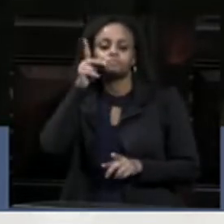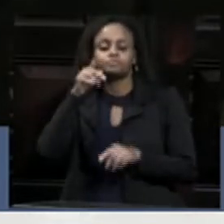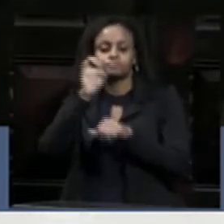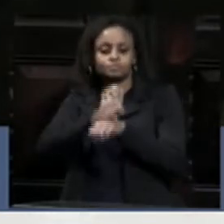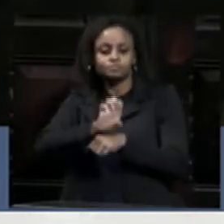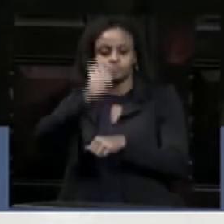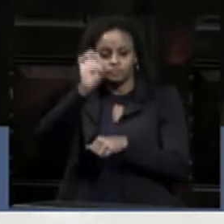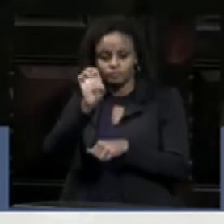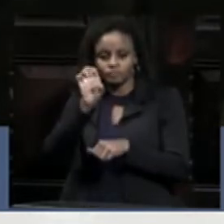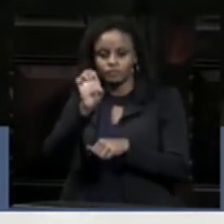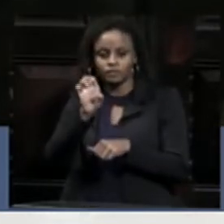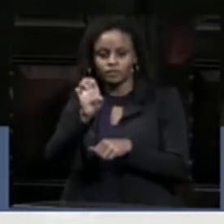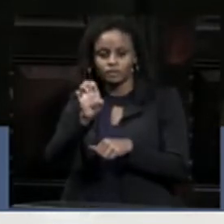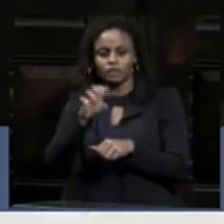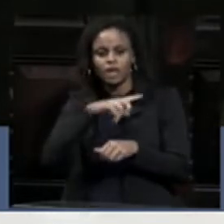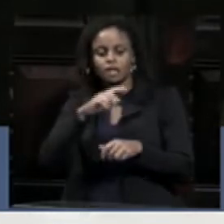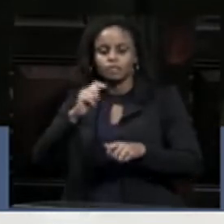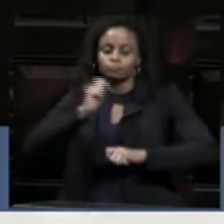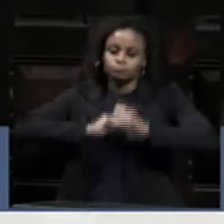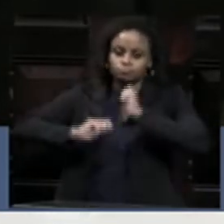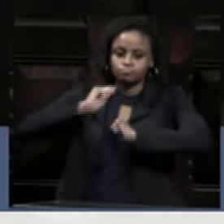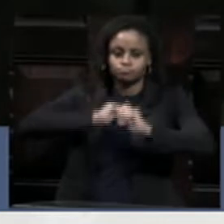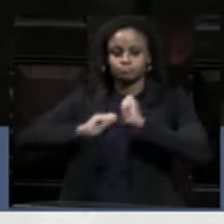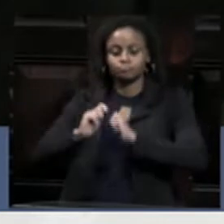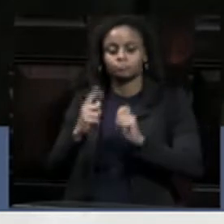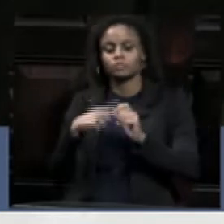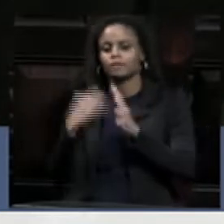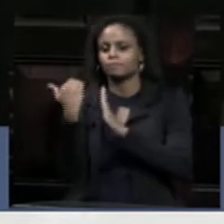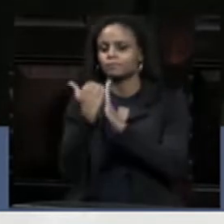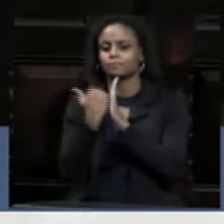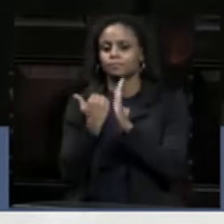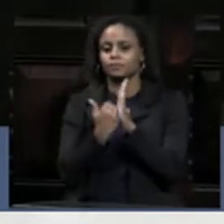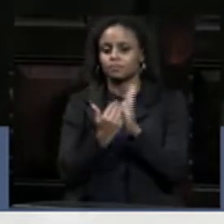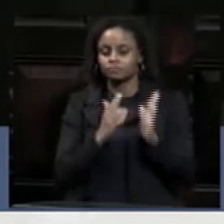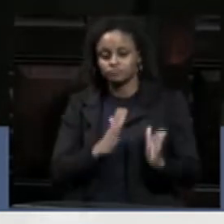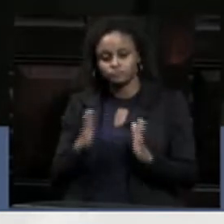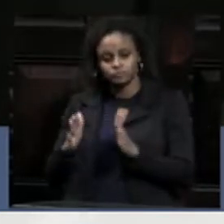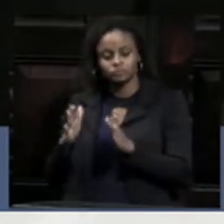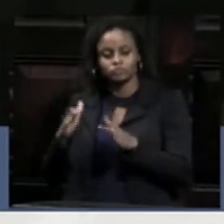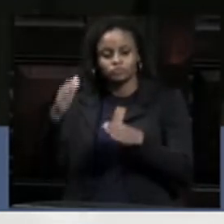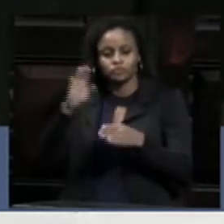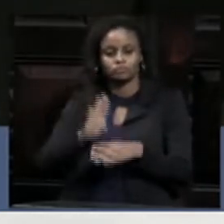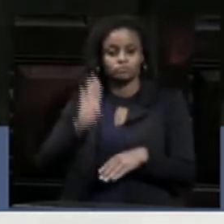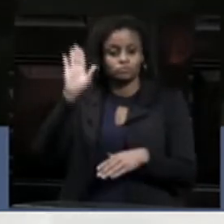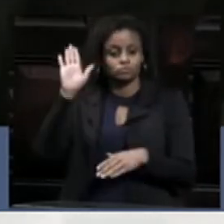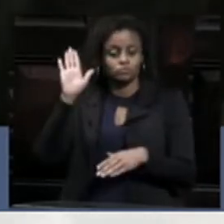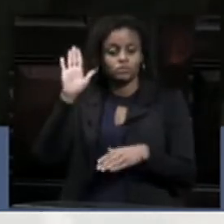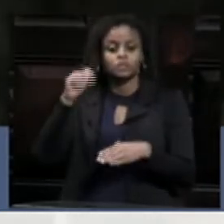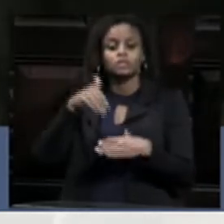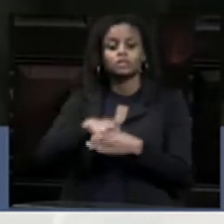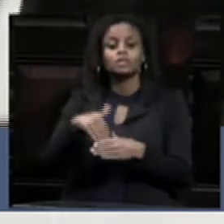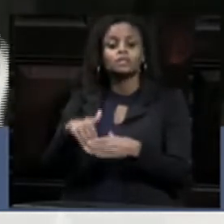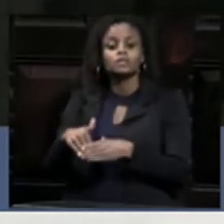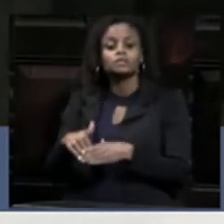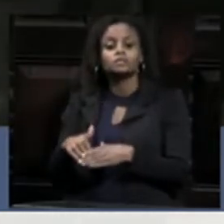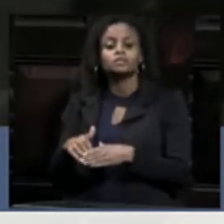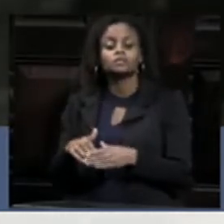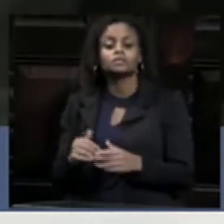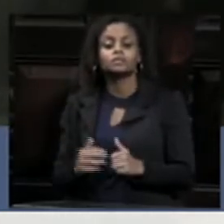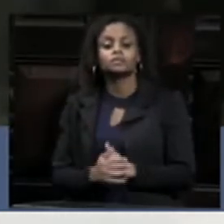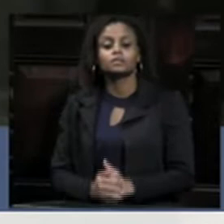tá, num afã de uma agenda, com todo respeito aos colegas, de uma agenda eleitoral, a gente sair com uma